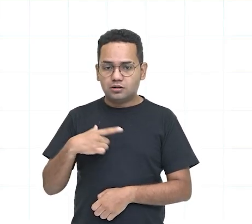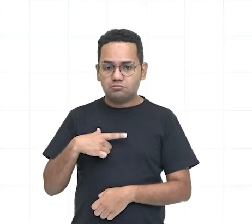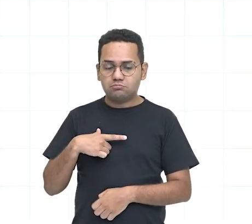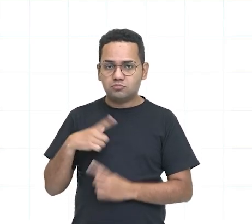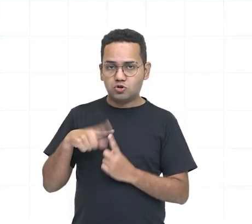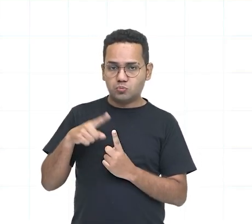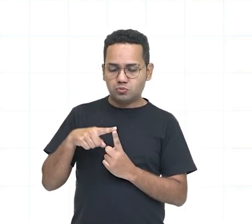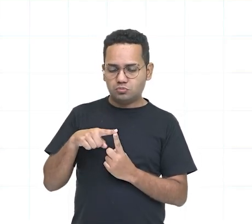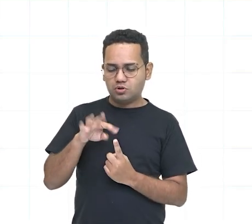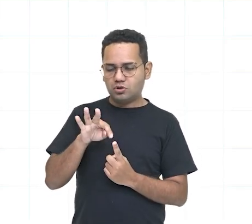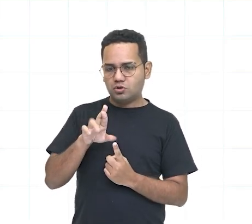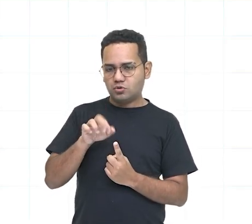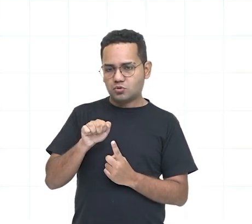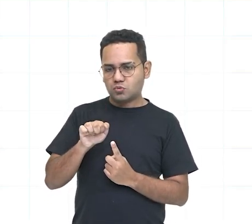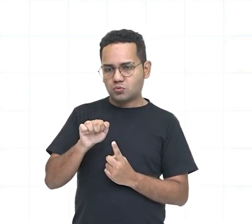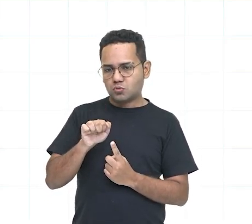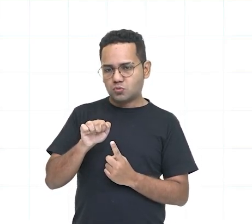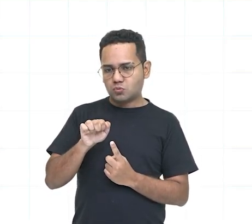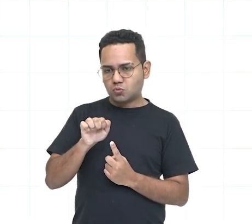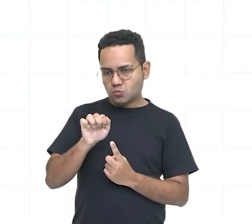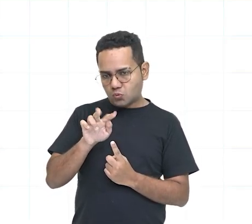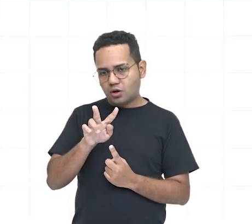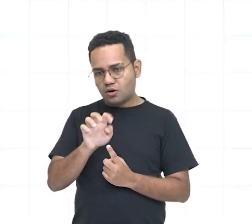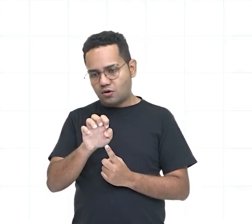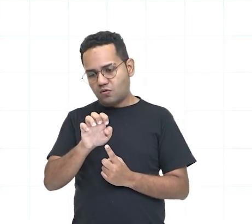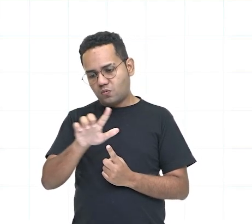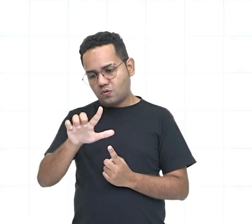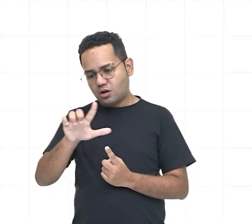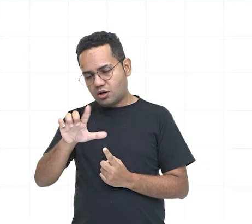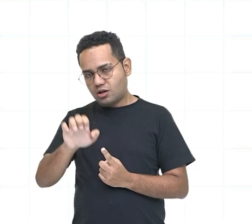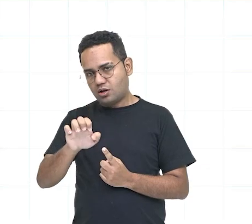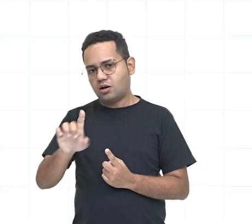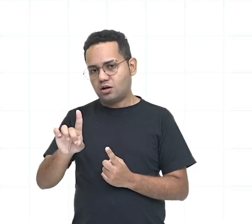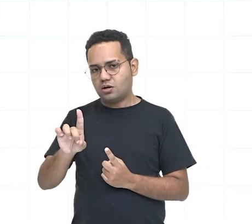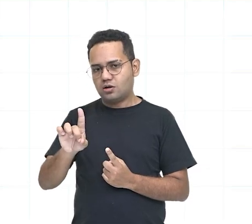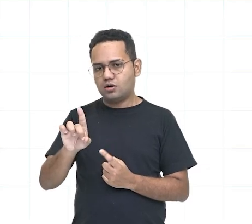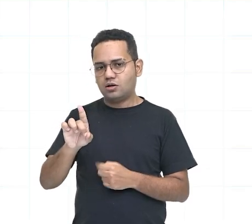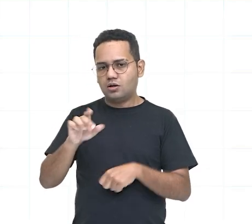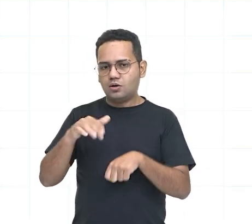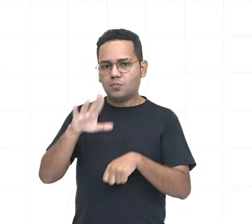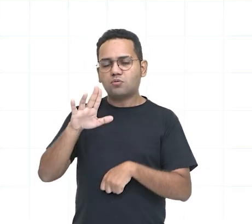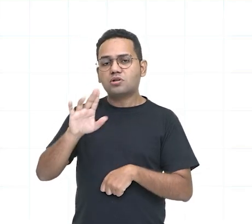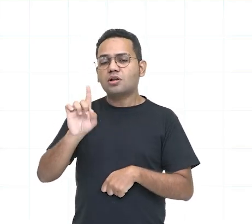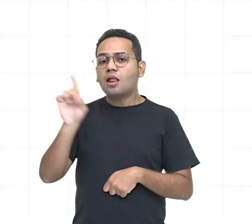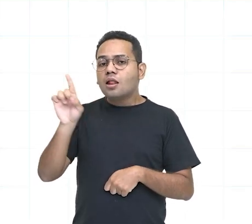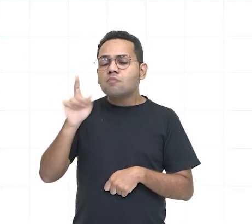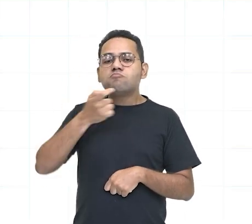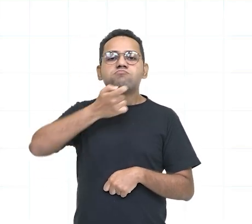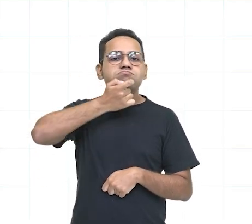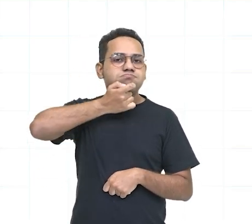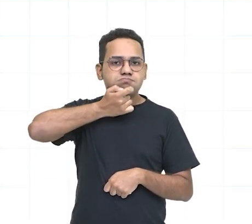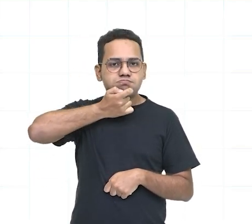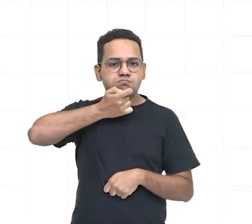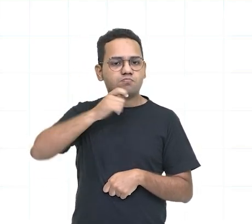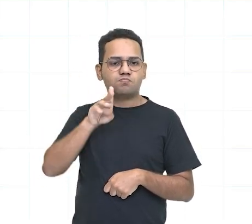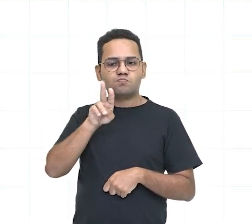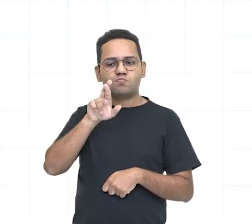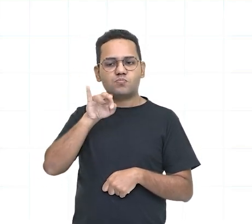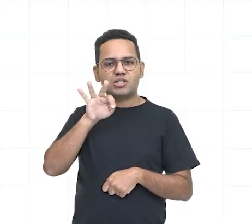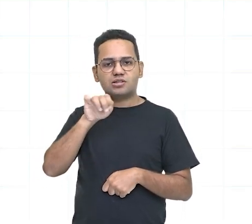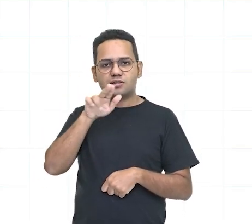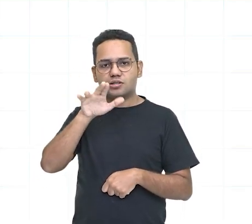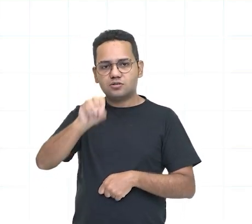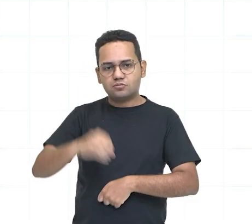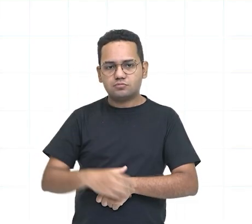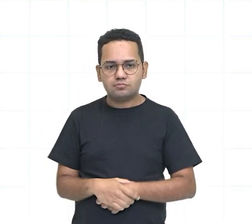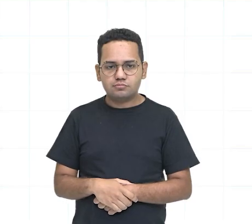L's ou com um L só. Esse dos 2 L's ali é muito utilizado no inglês britânico, e os ingleses que seguem,